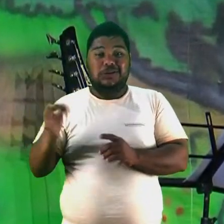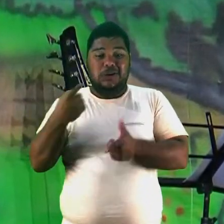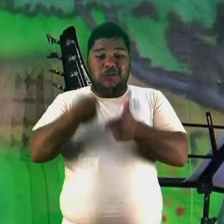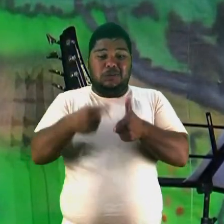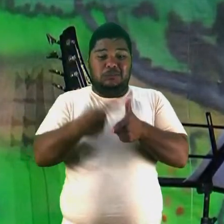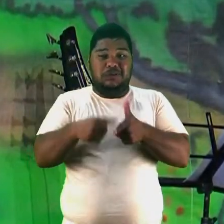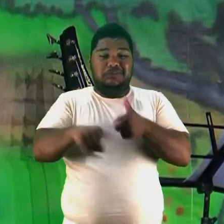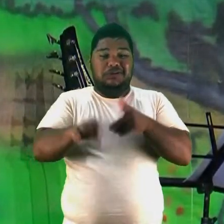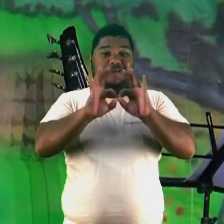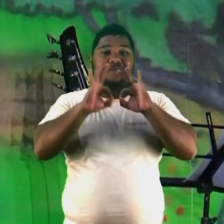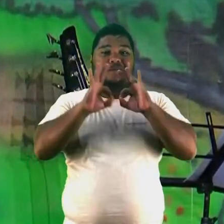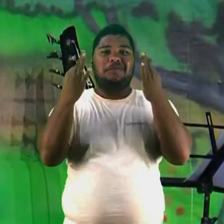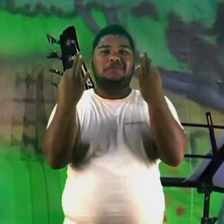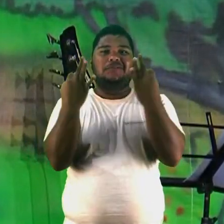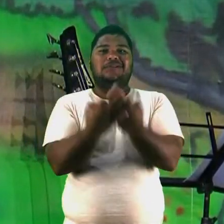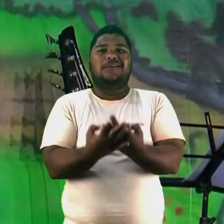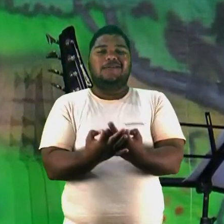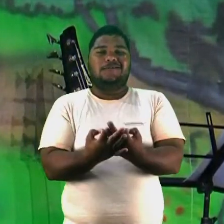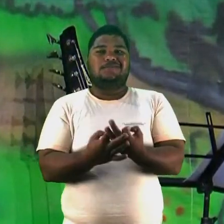familiares.